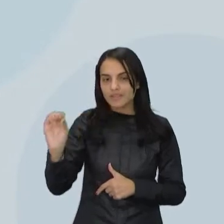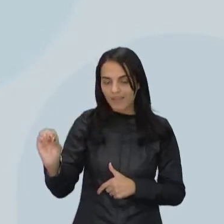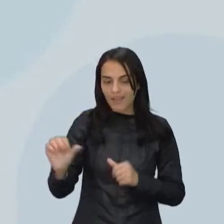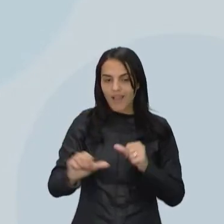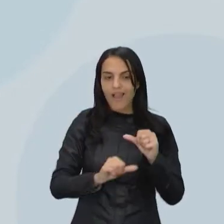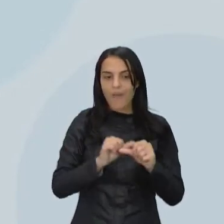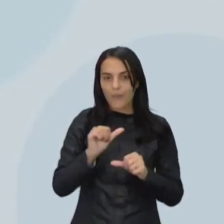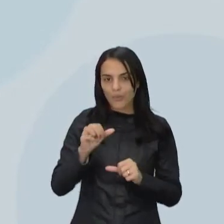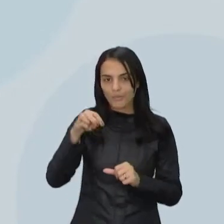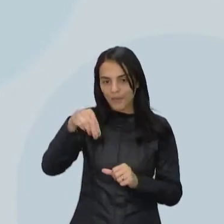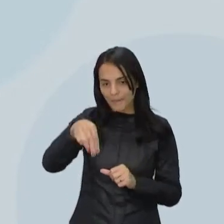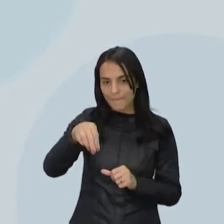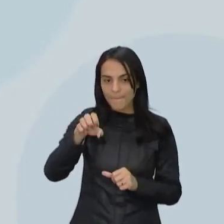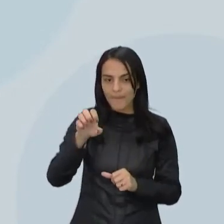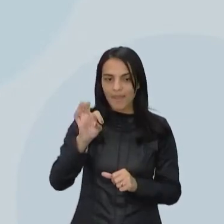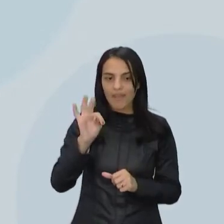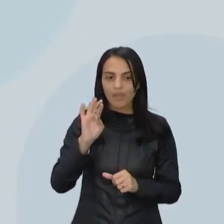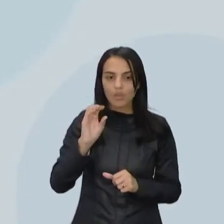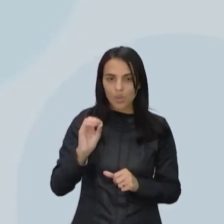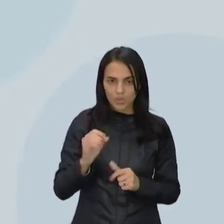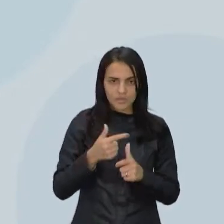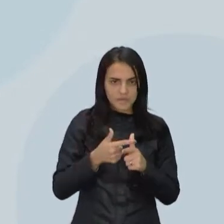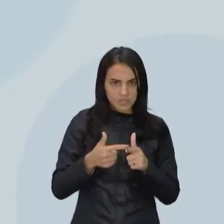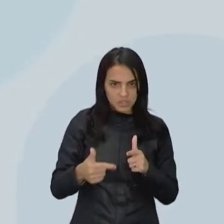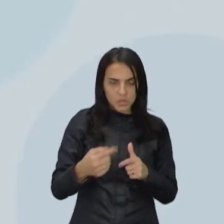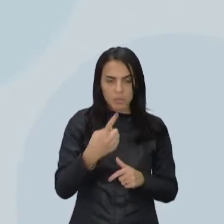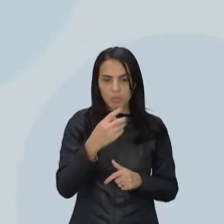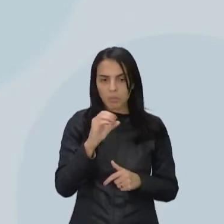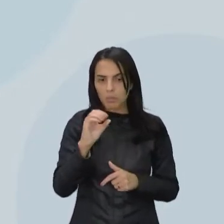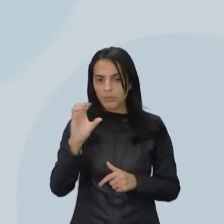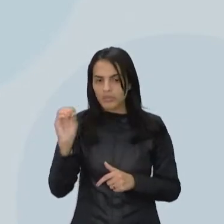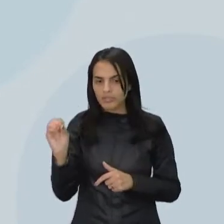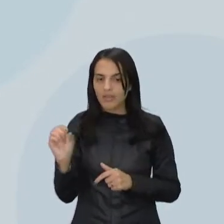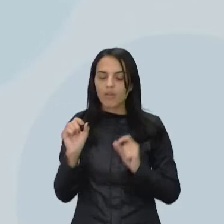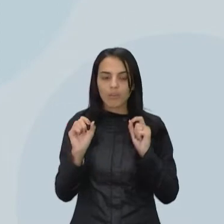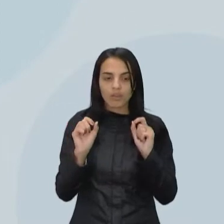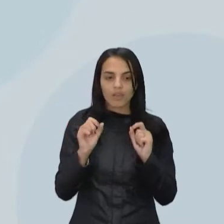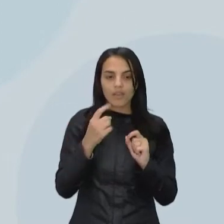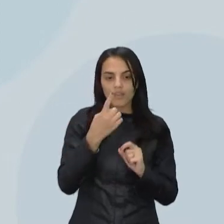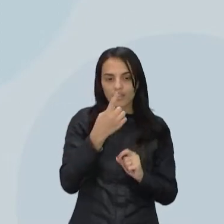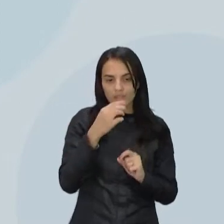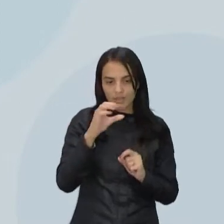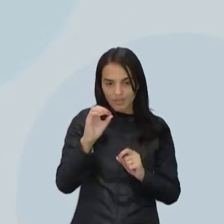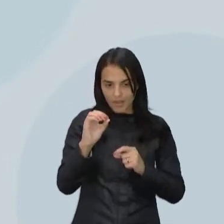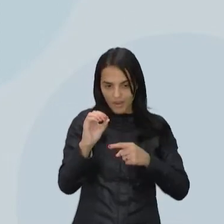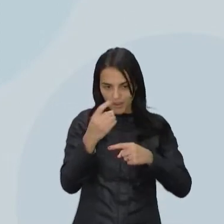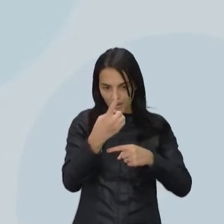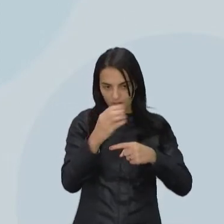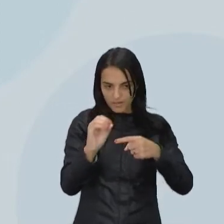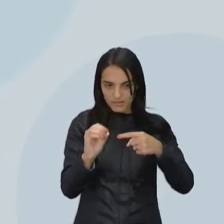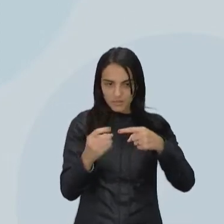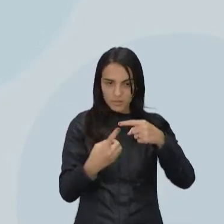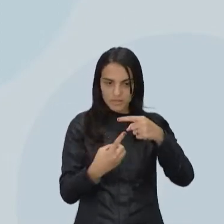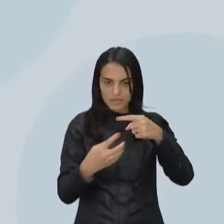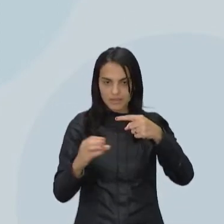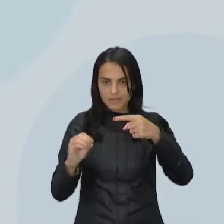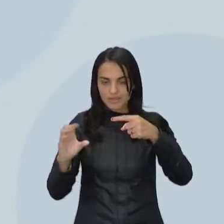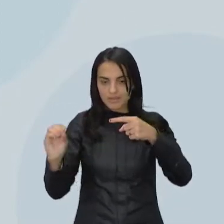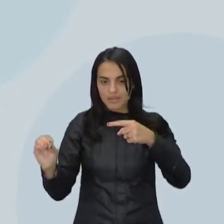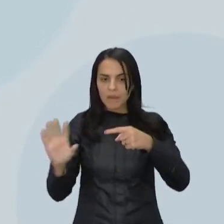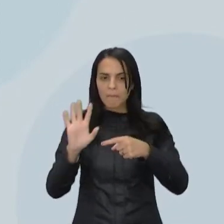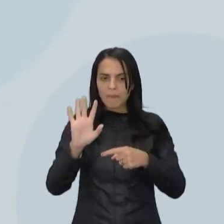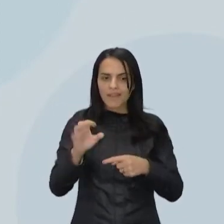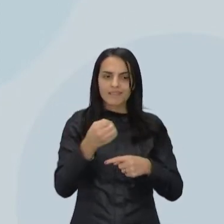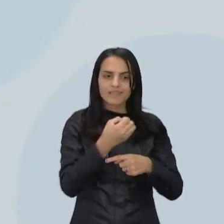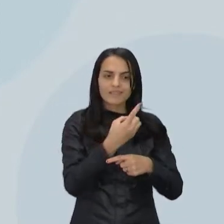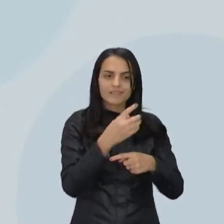para metro. Dividir por 100, a indicação ficaria assim, ó, 10 sobre 100. Mas 10